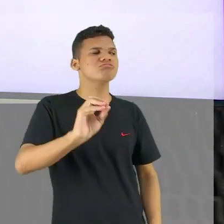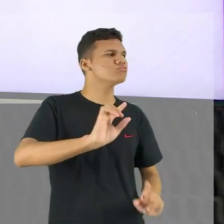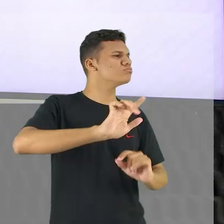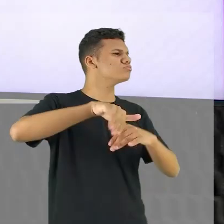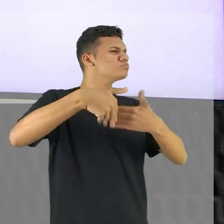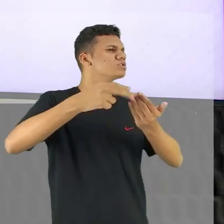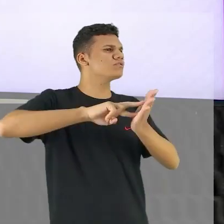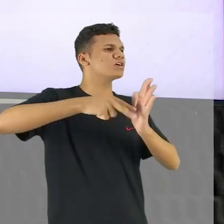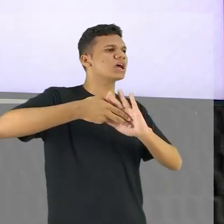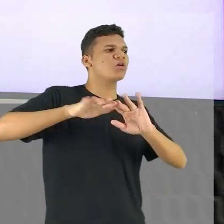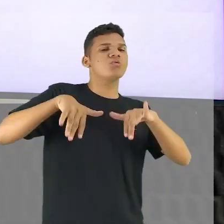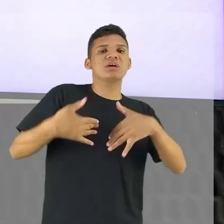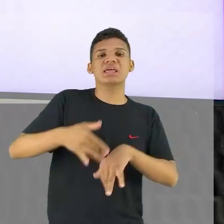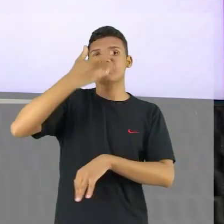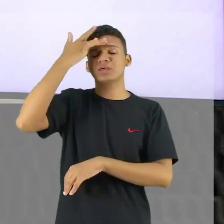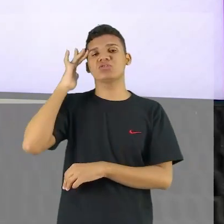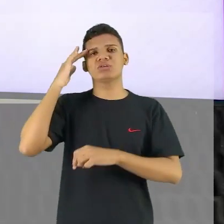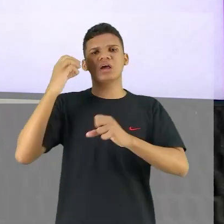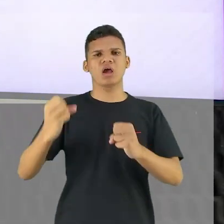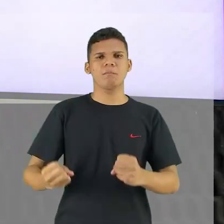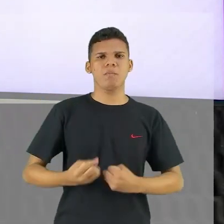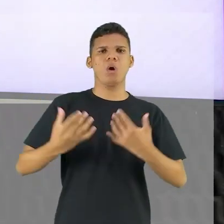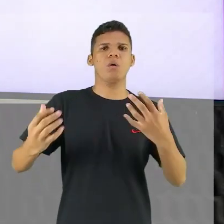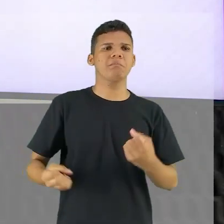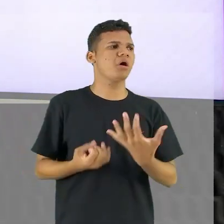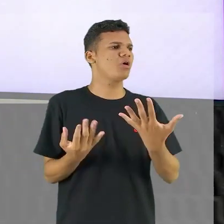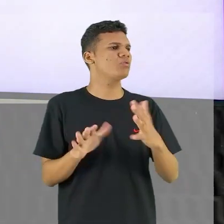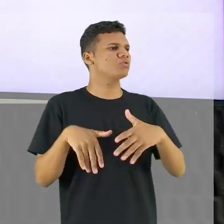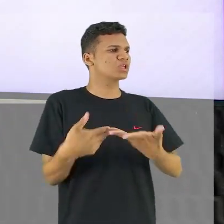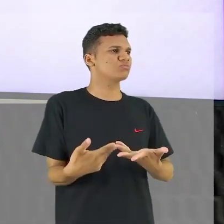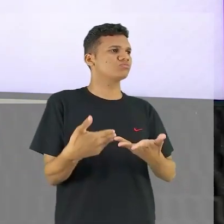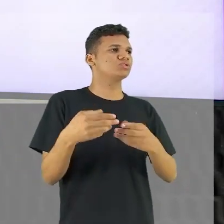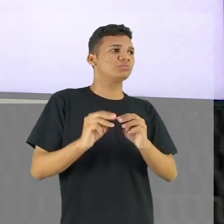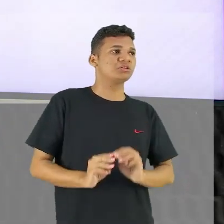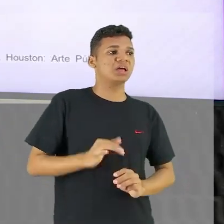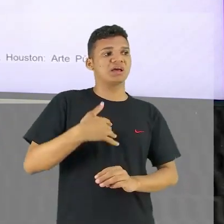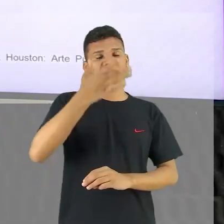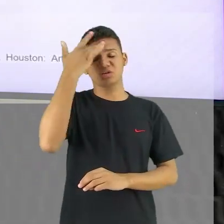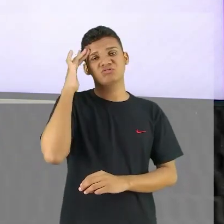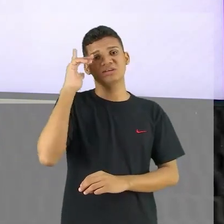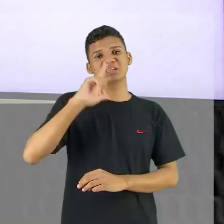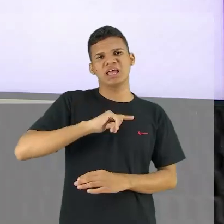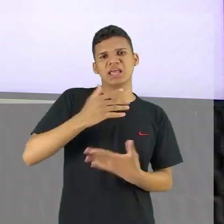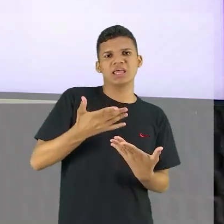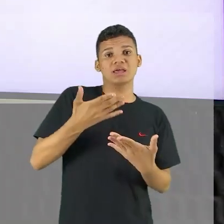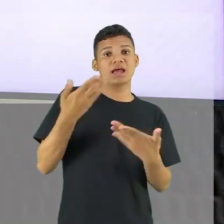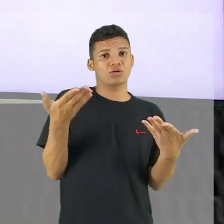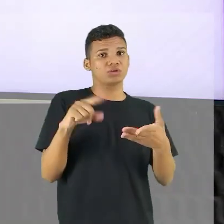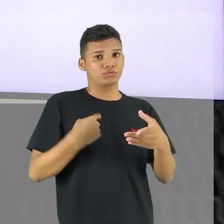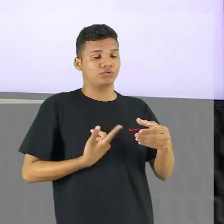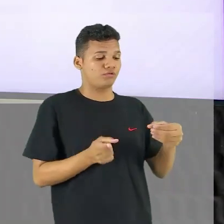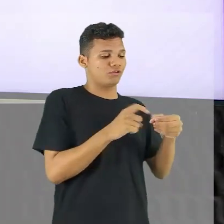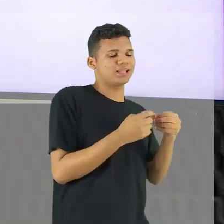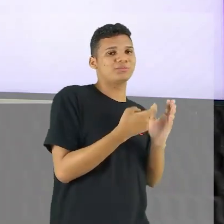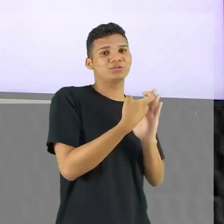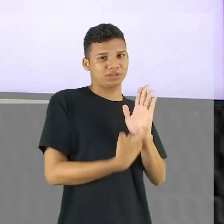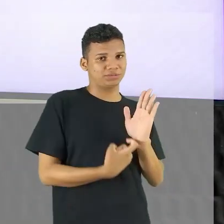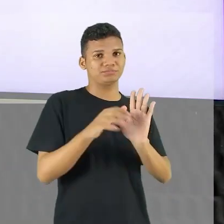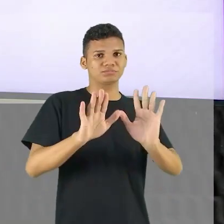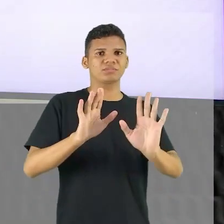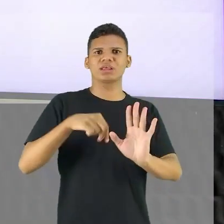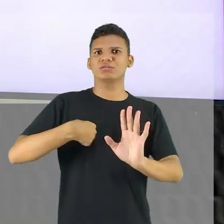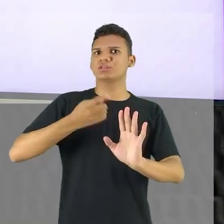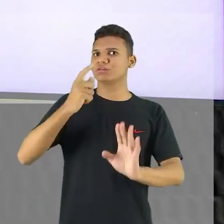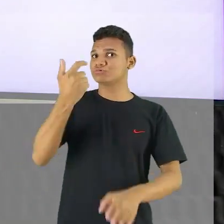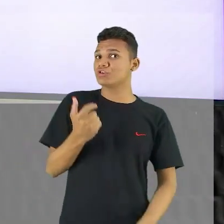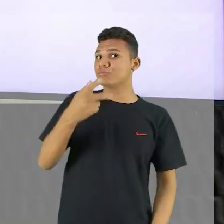está expressando, que tipo de emoção aquele sujeito tem, certo? Então vamos voltar lá para o texto. Eu não sou